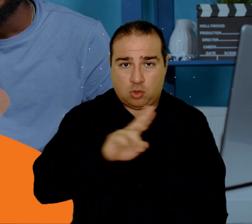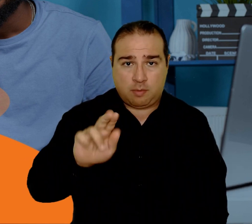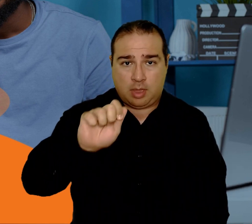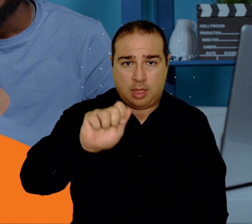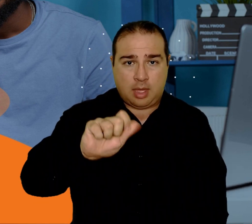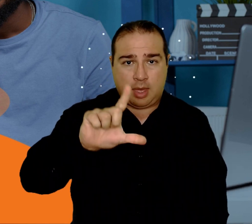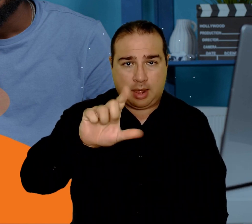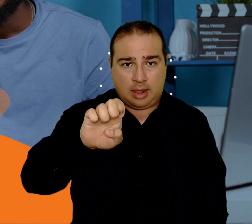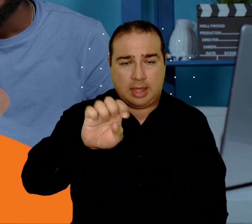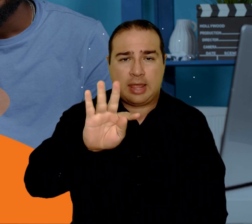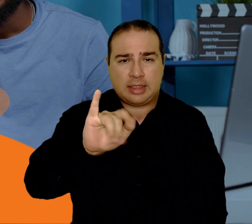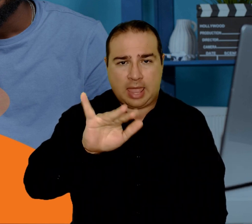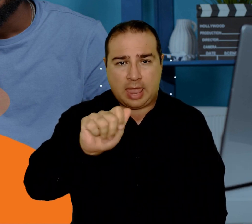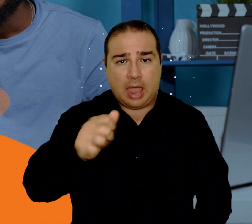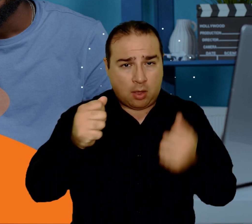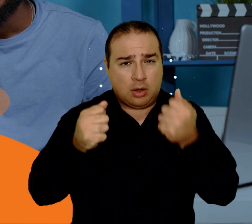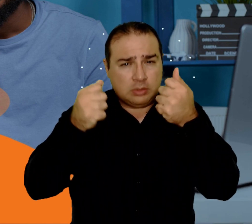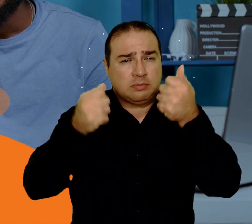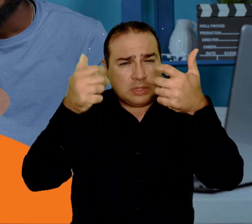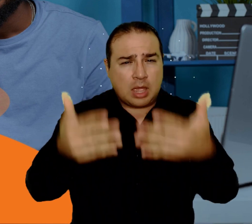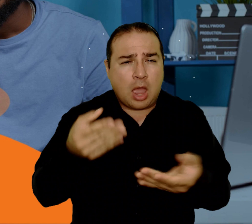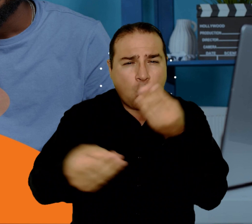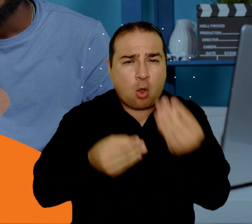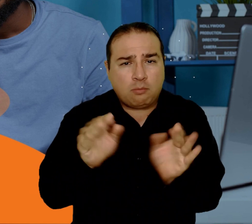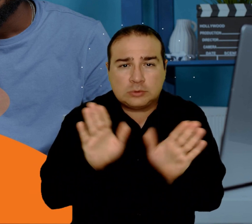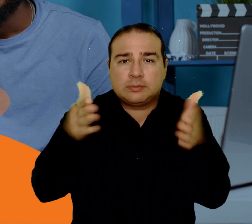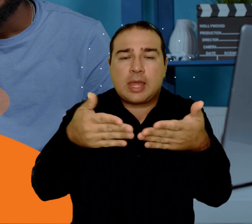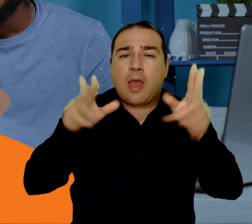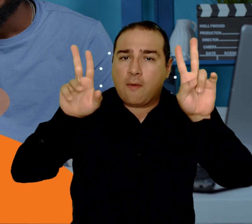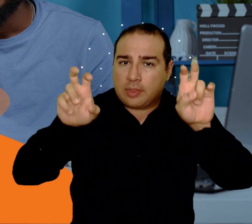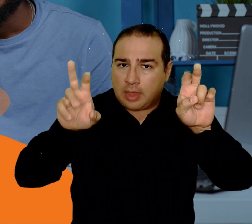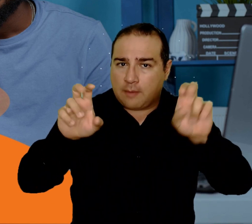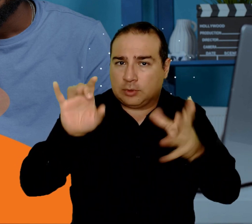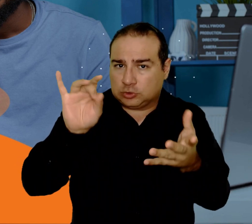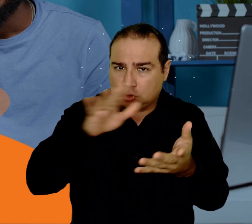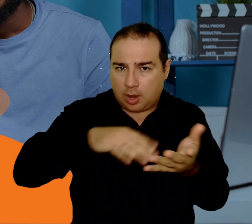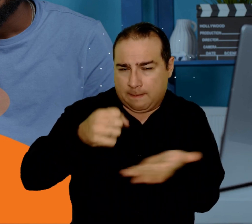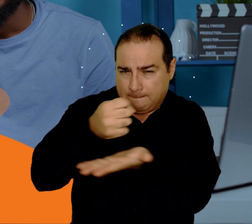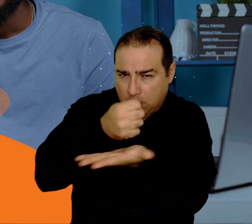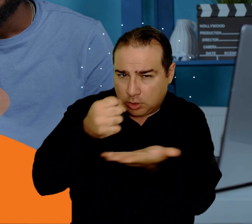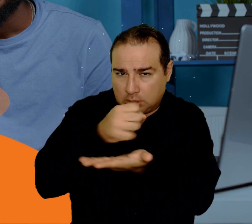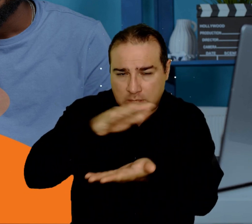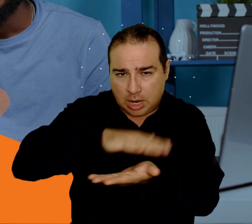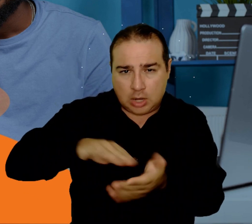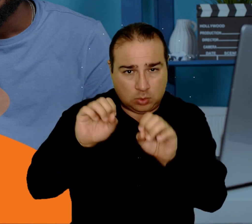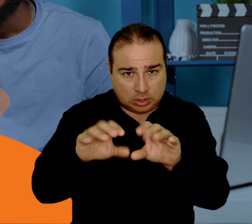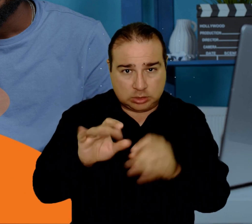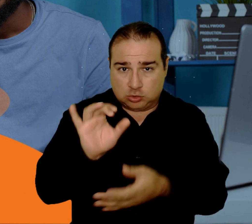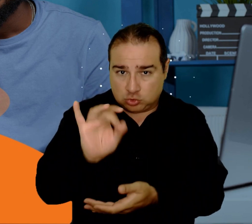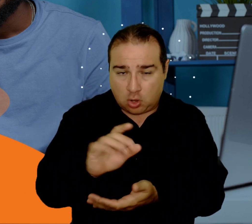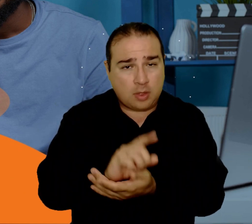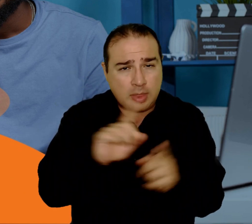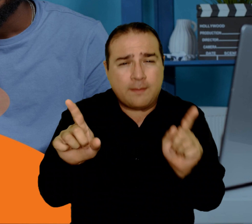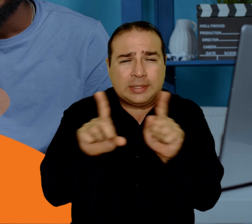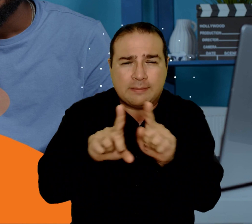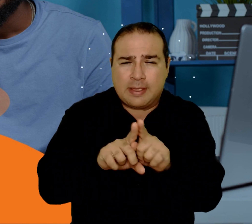Tosto e neste espaço teremos a oportunidade de abordar um tema que não é apenas fundamental no campo da